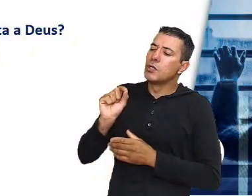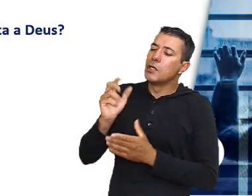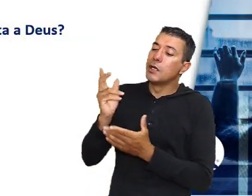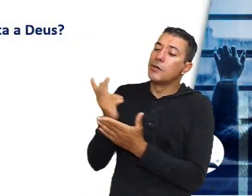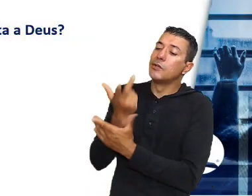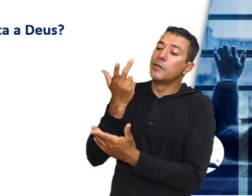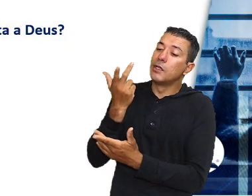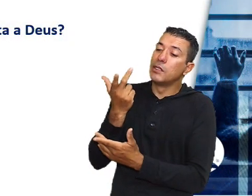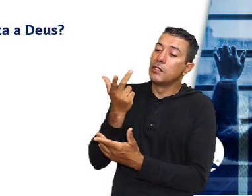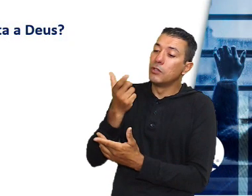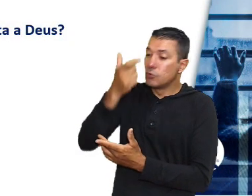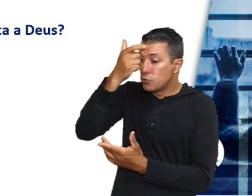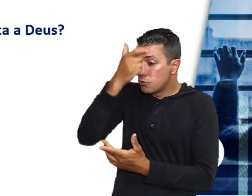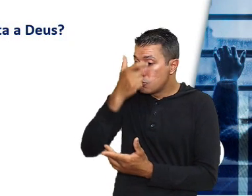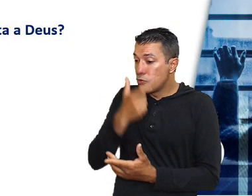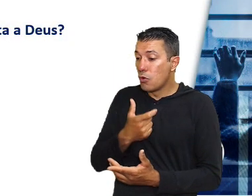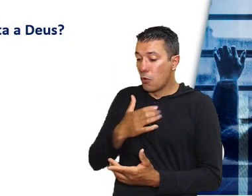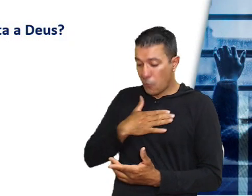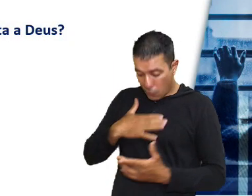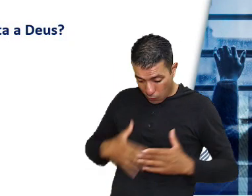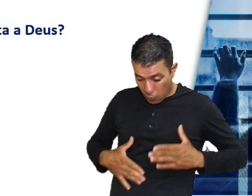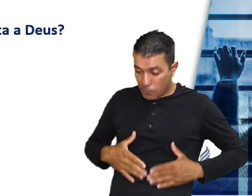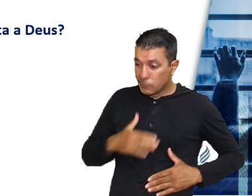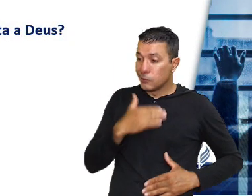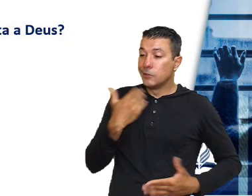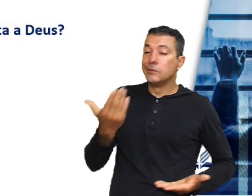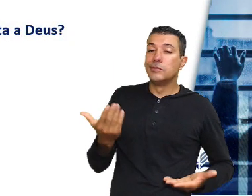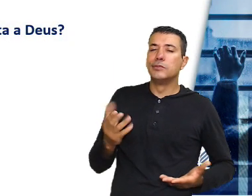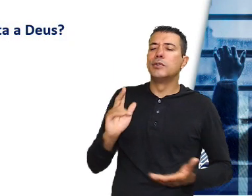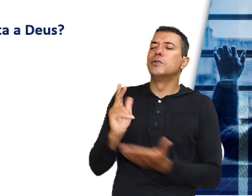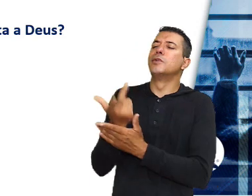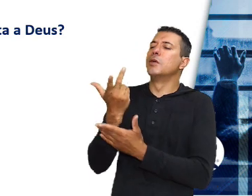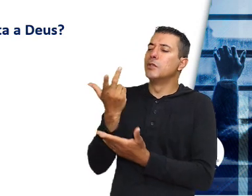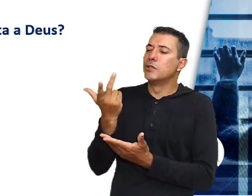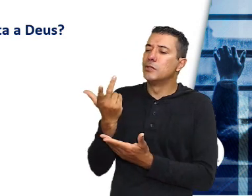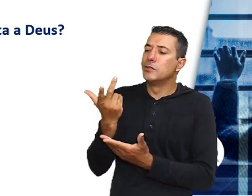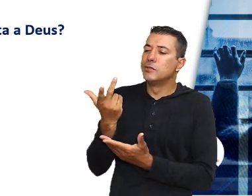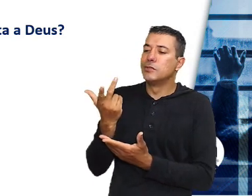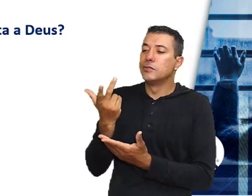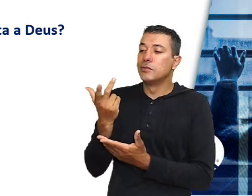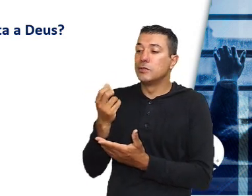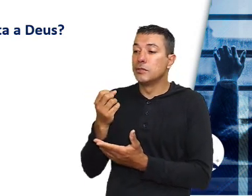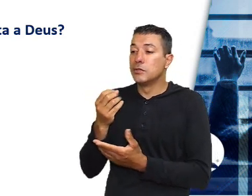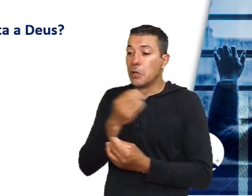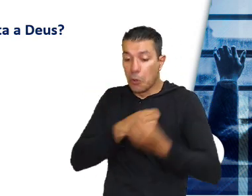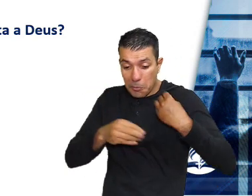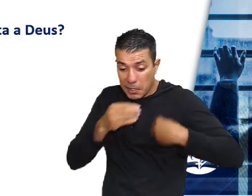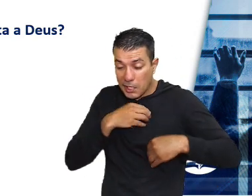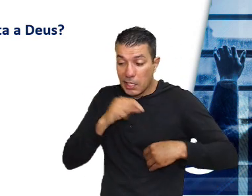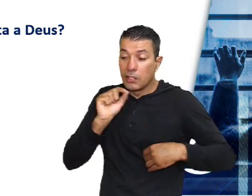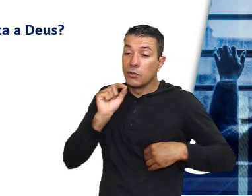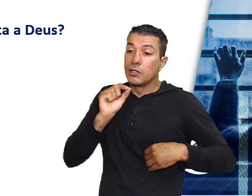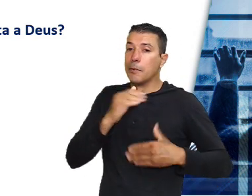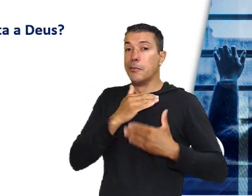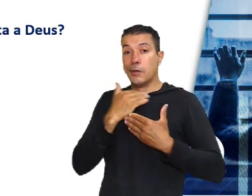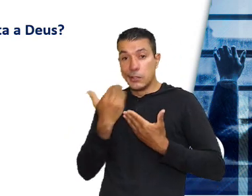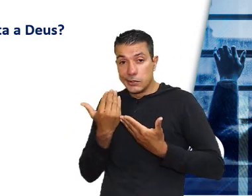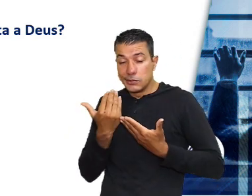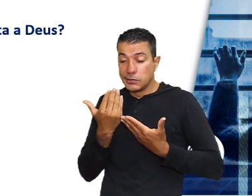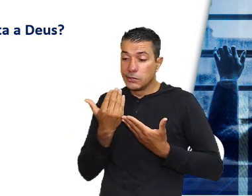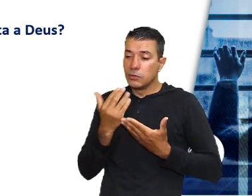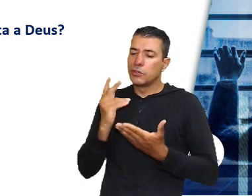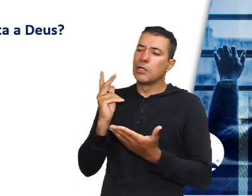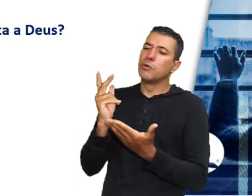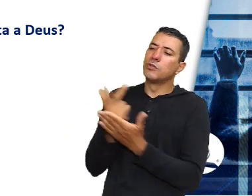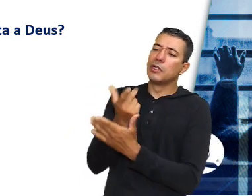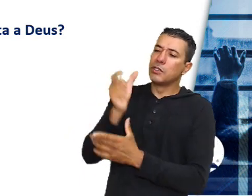acontece quando o homem morre? Nós já sabemos que nós herdamos a morte, a Bíblia diz que o salário do pecado é a morte, mas o que acontece